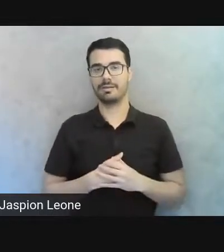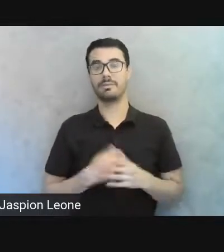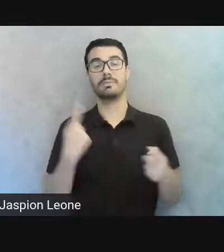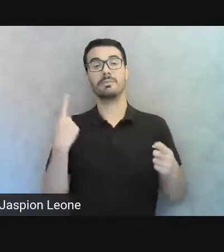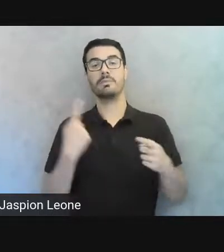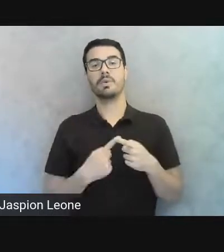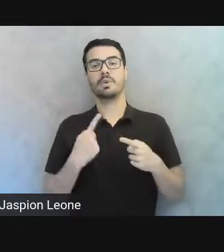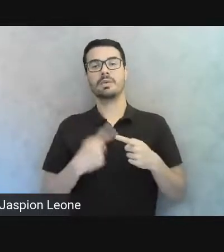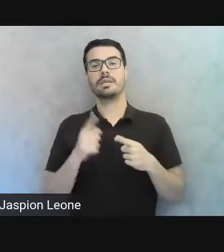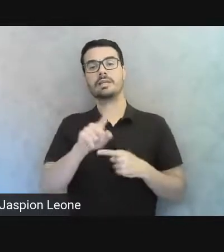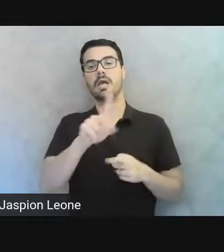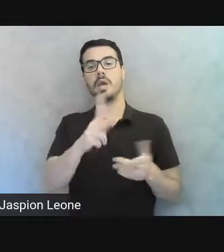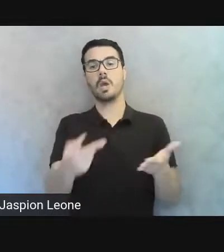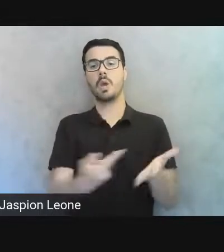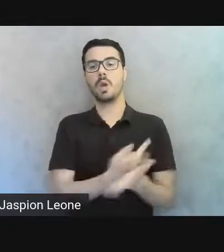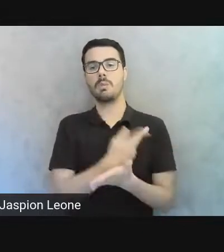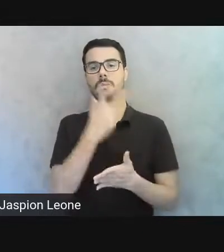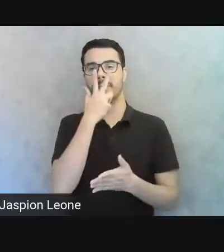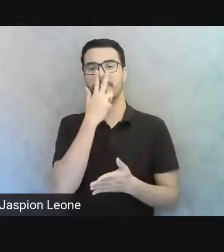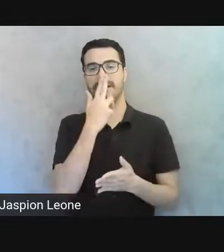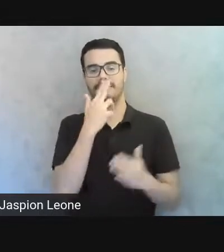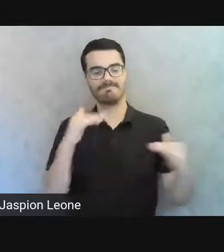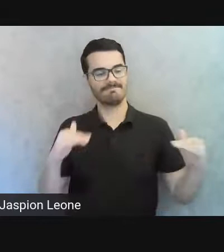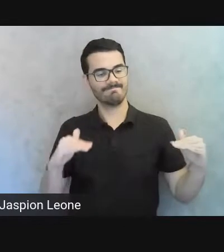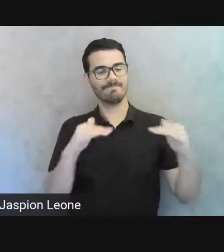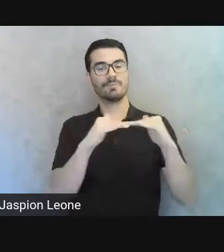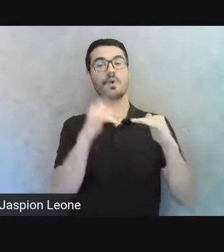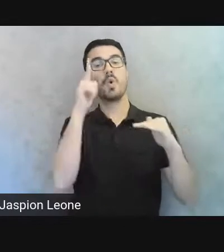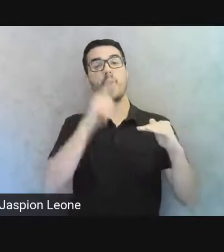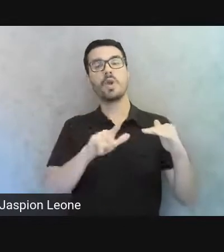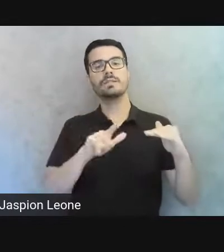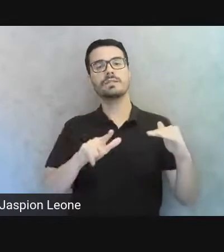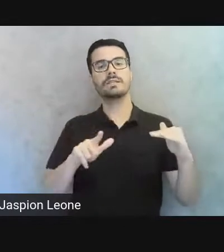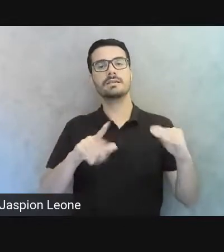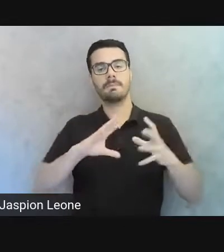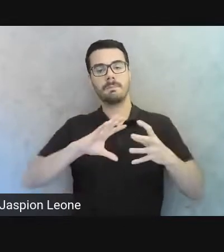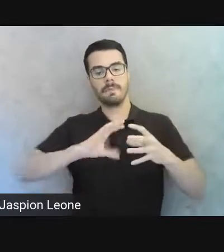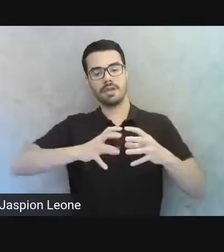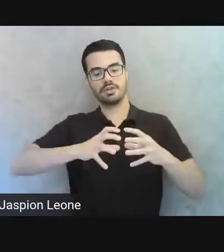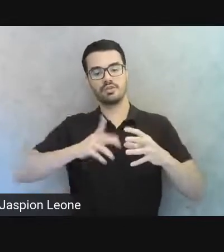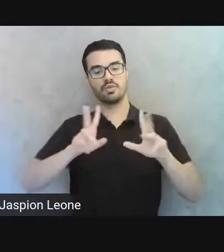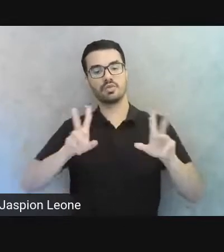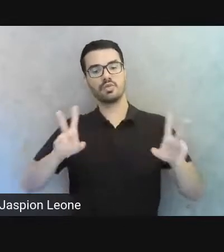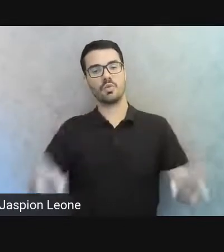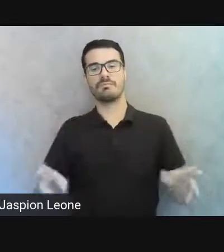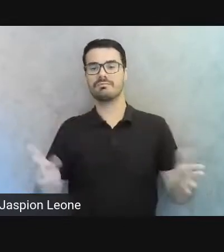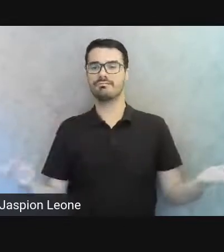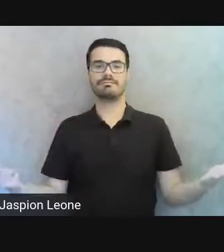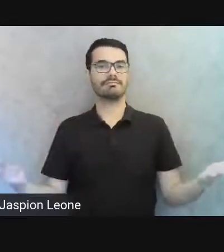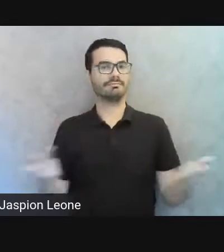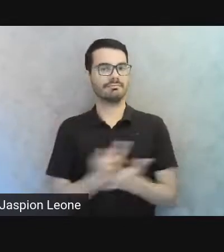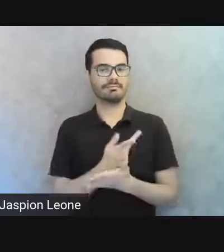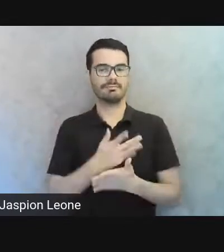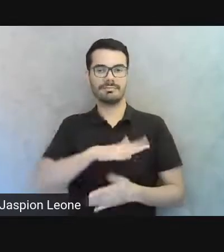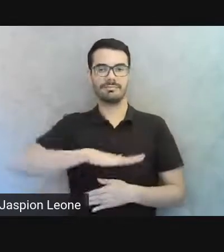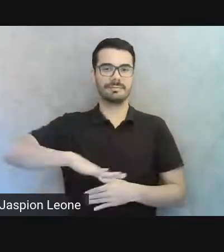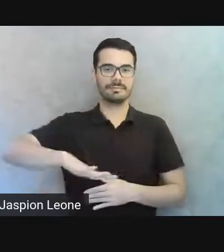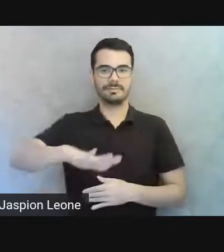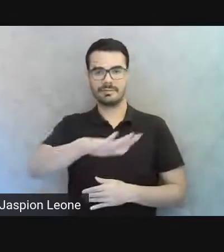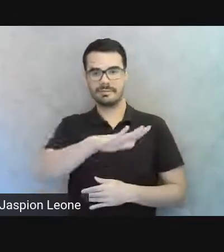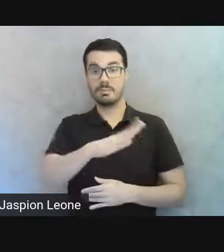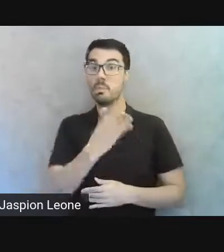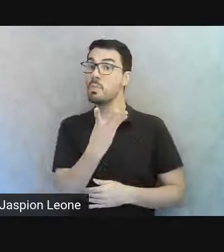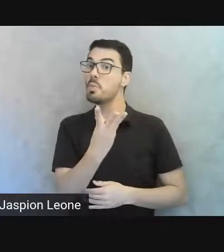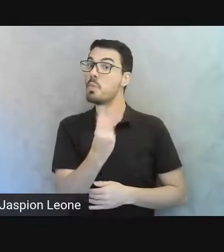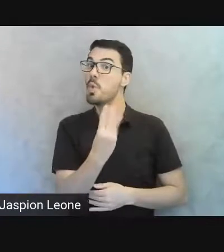né? Em nome da equanimidade da disputa. Né? A gente produziu um mercado de financiamento com fontes extremamente